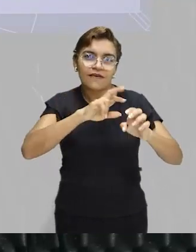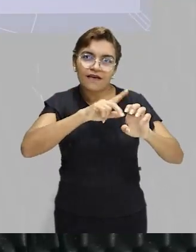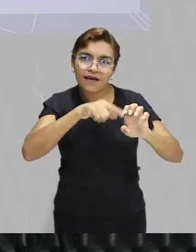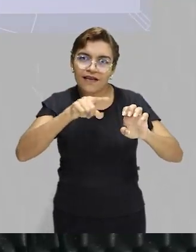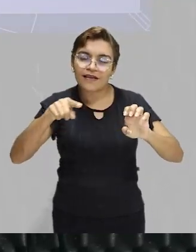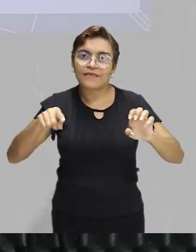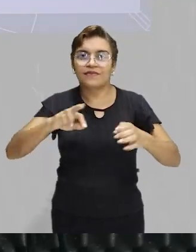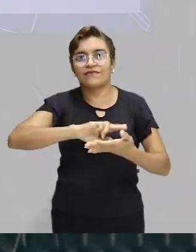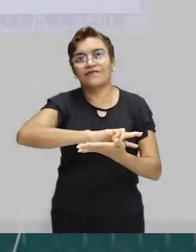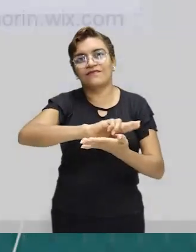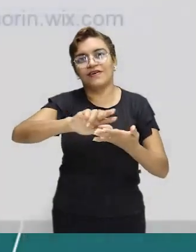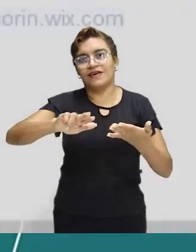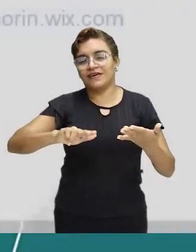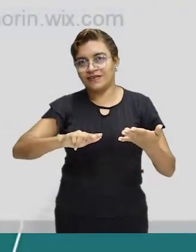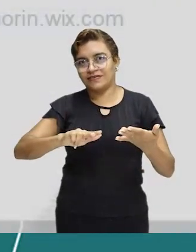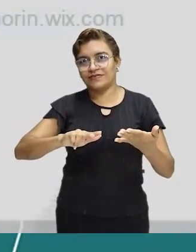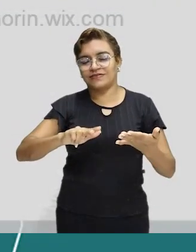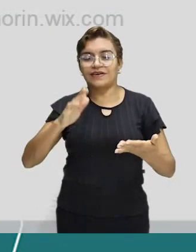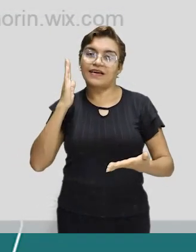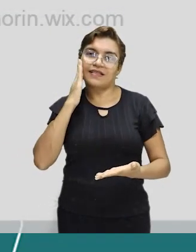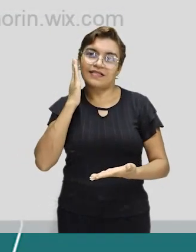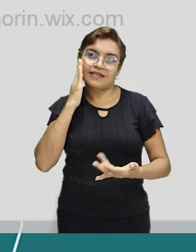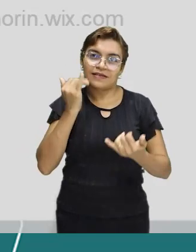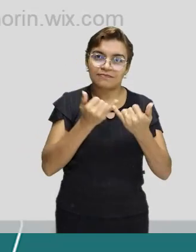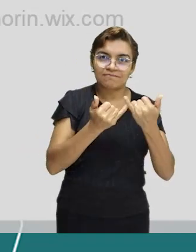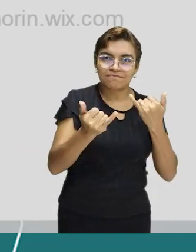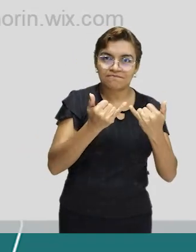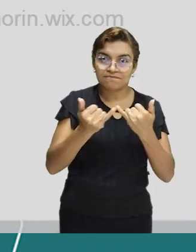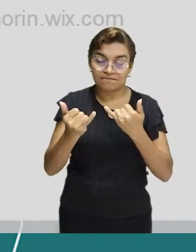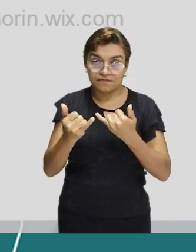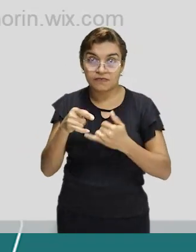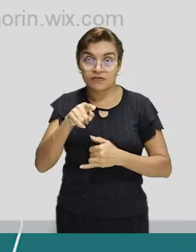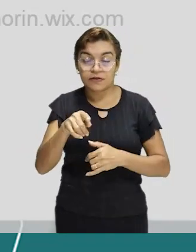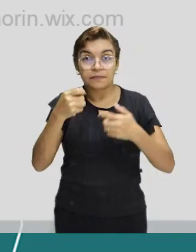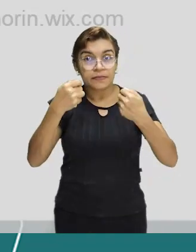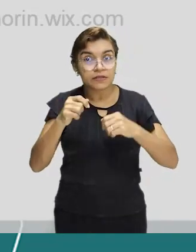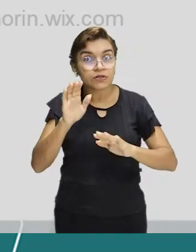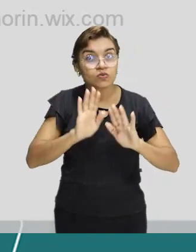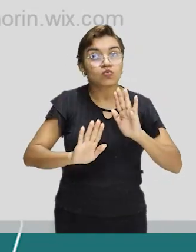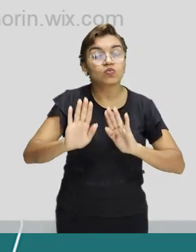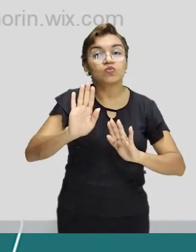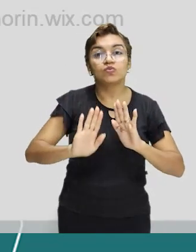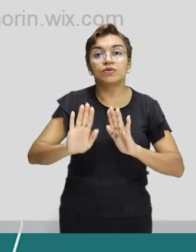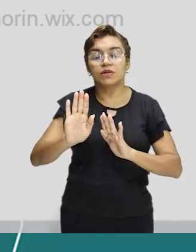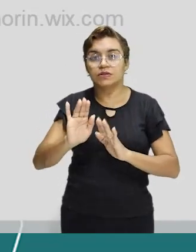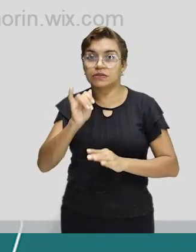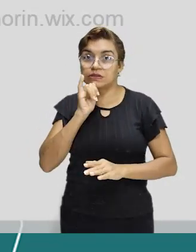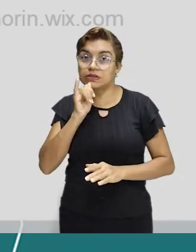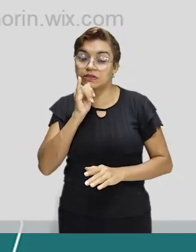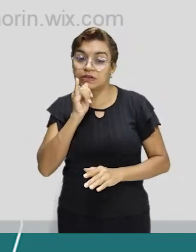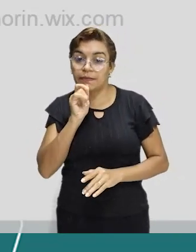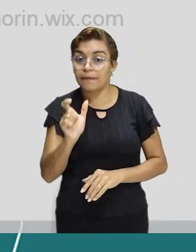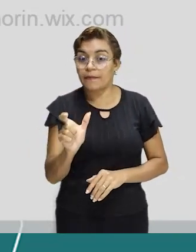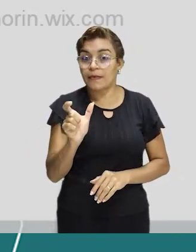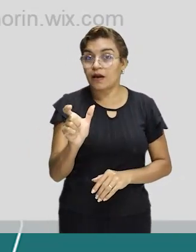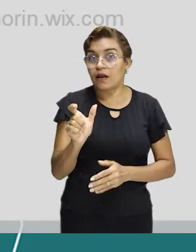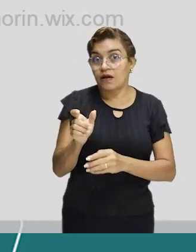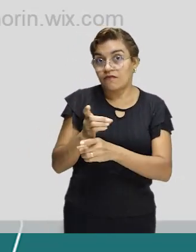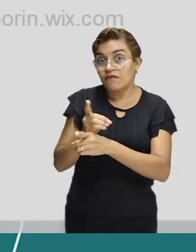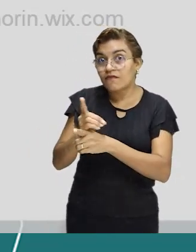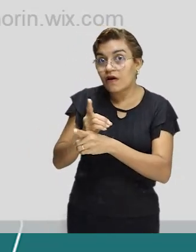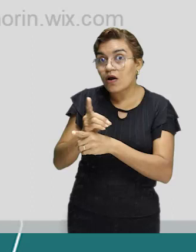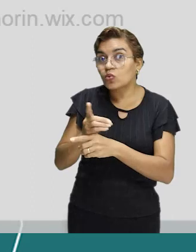elementos considerando essas semelhanças. O cuidado que você tem que ter são com os falsos cognatos ou os